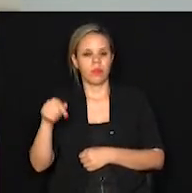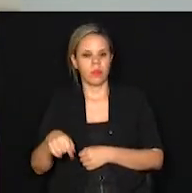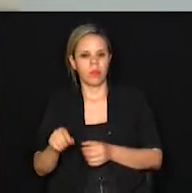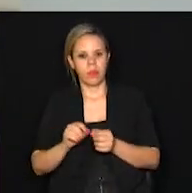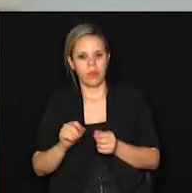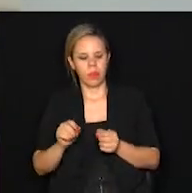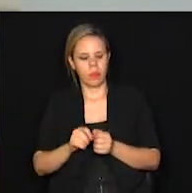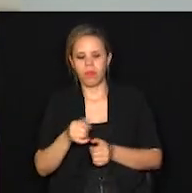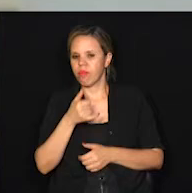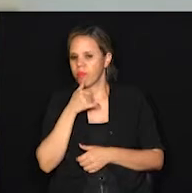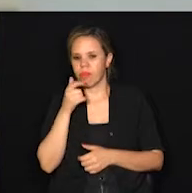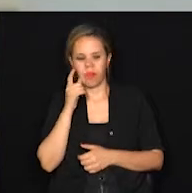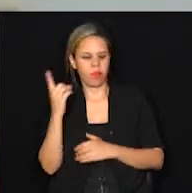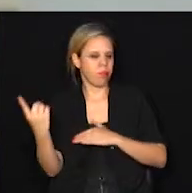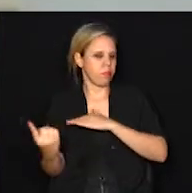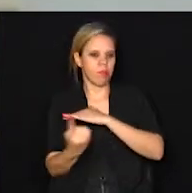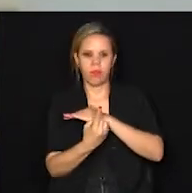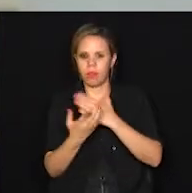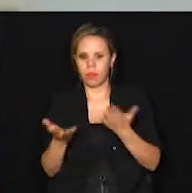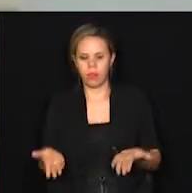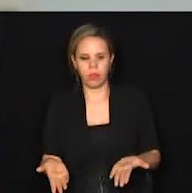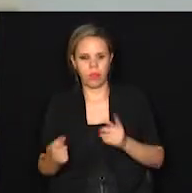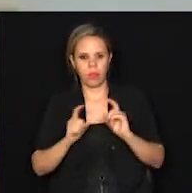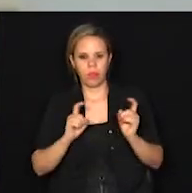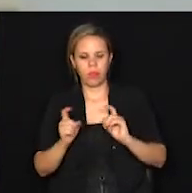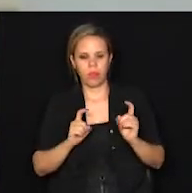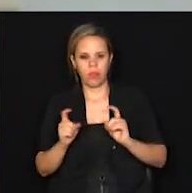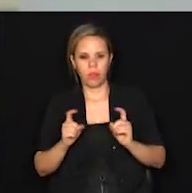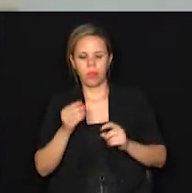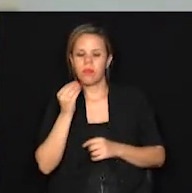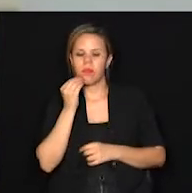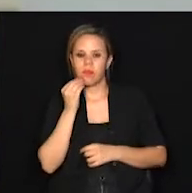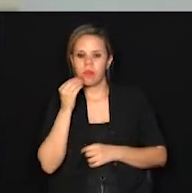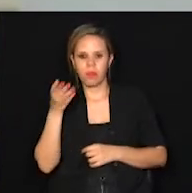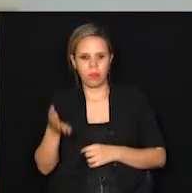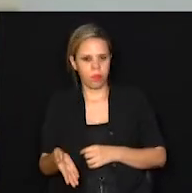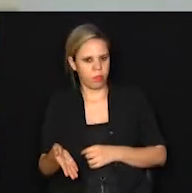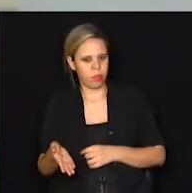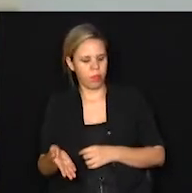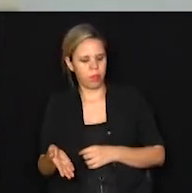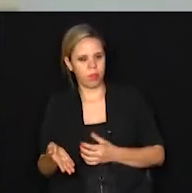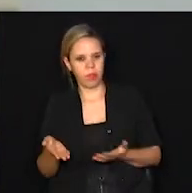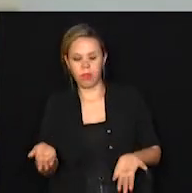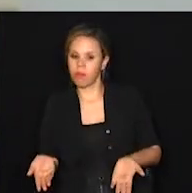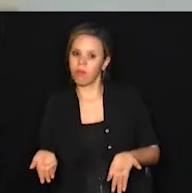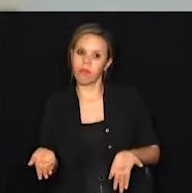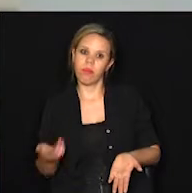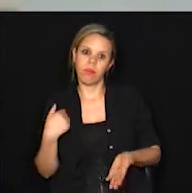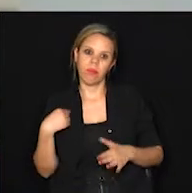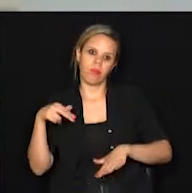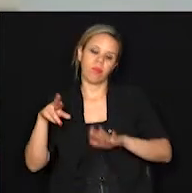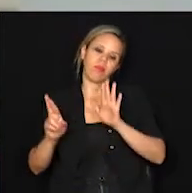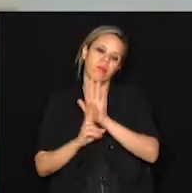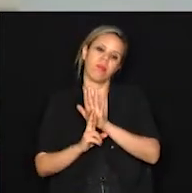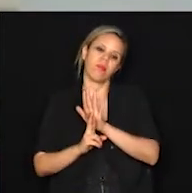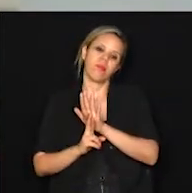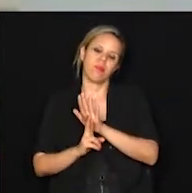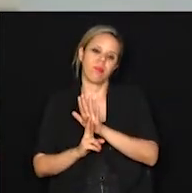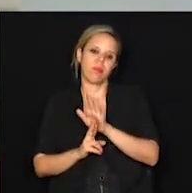infelizmente, não conseguiu comparecer a essa oportunidade aqui, a essa escuta, então eu vim representando o